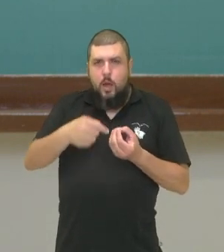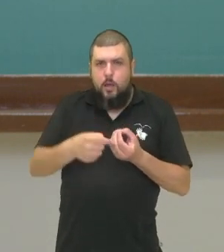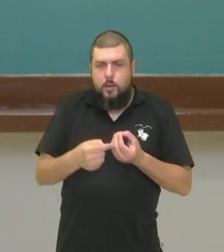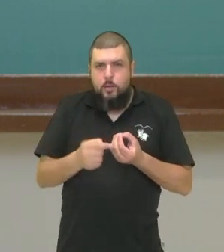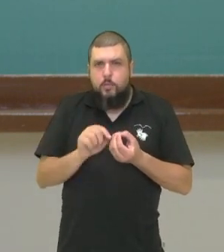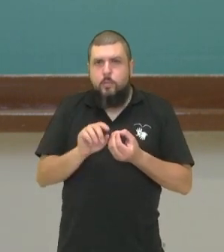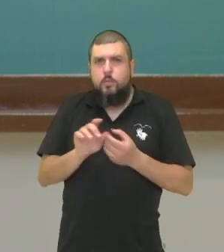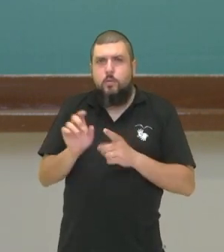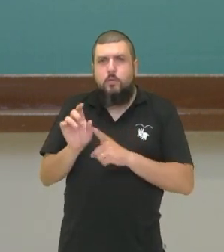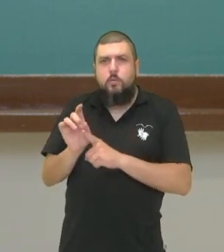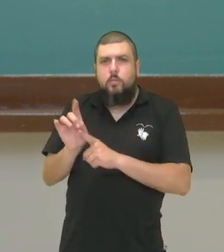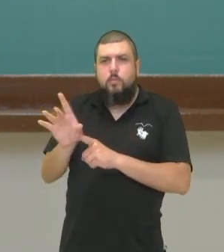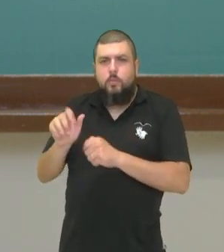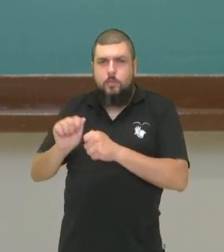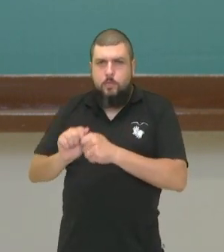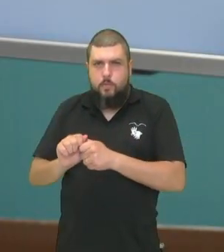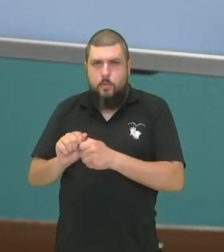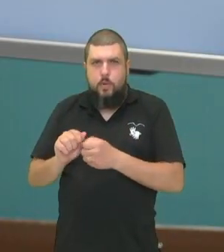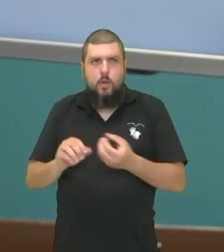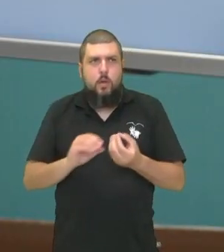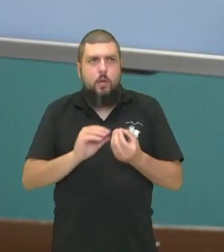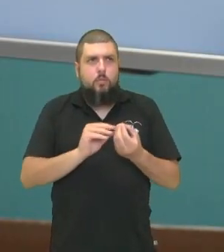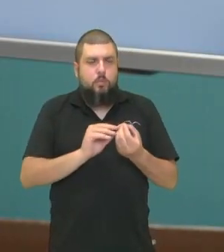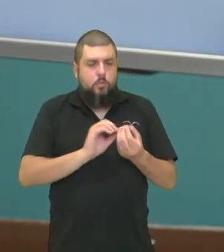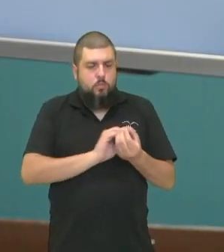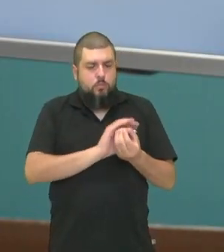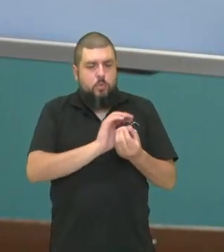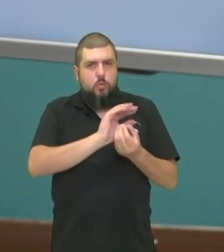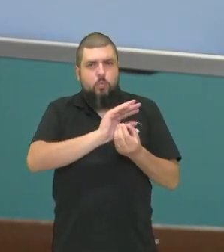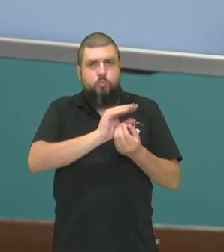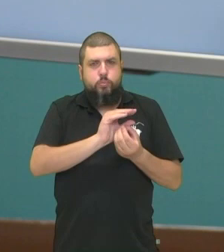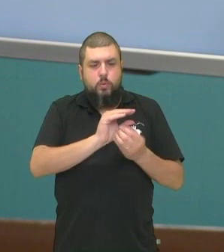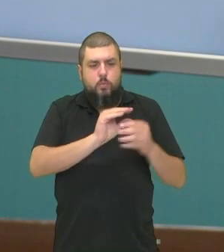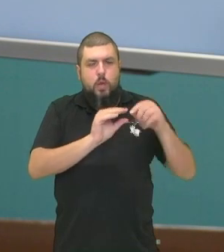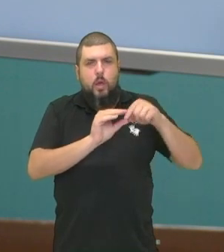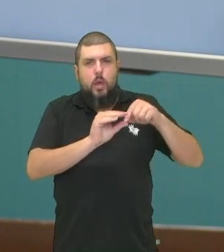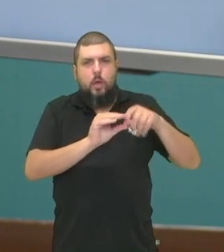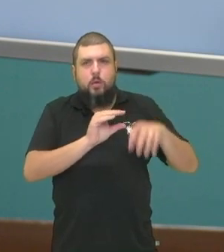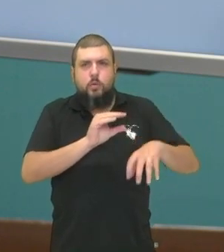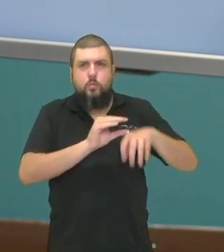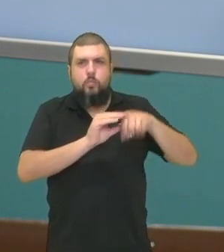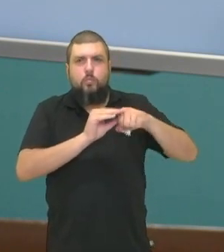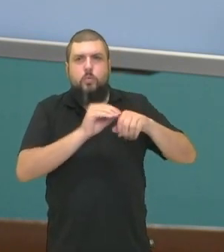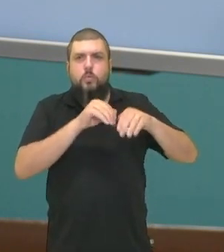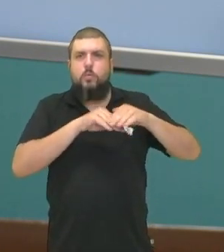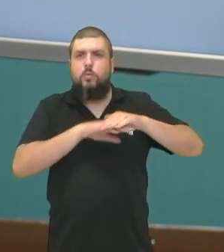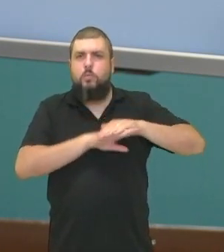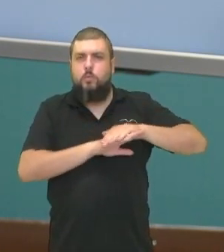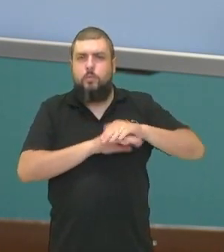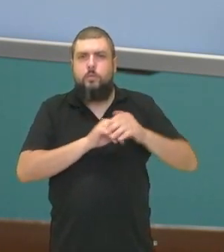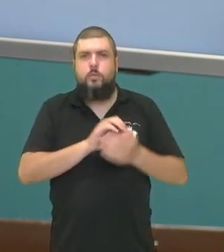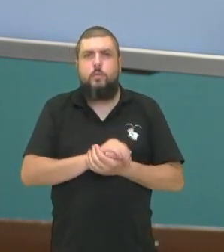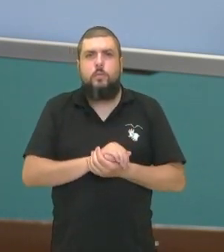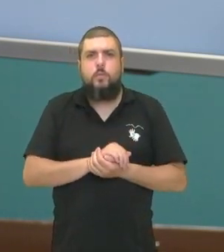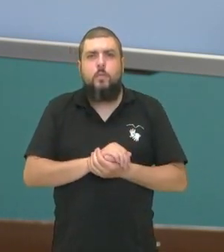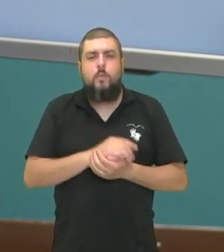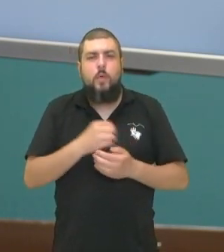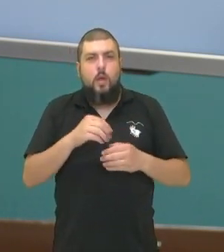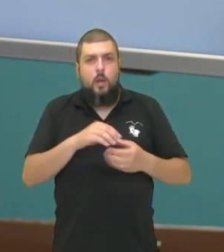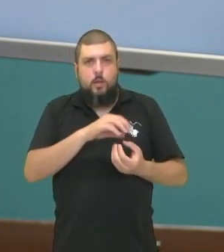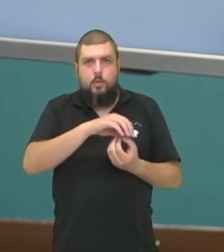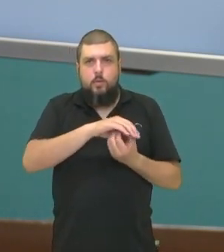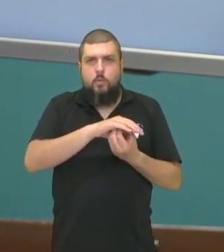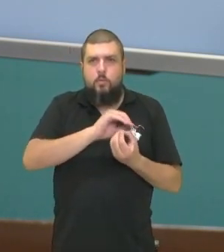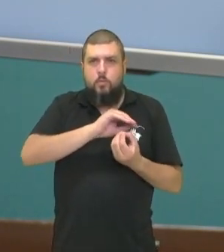por esses canais, eles vão ser armazenados aqui no epidídimo. Além dele